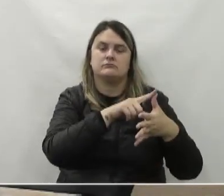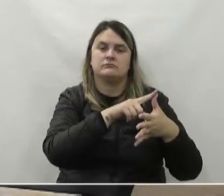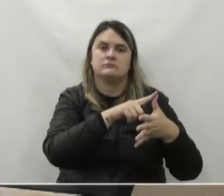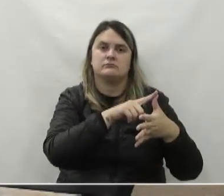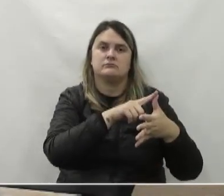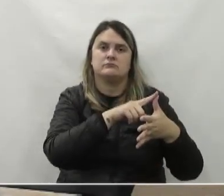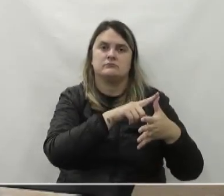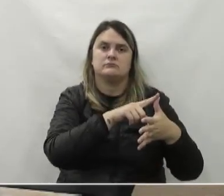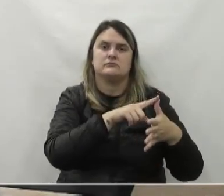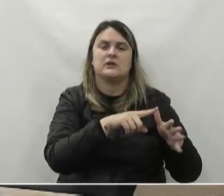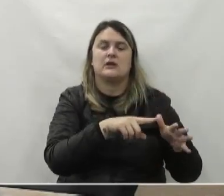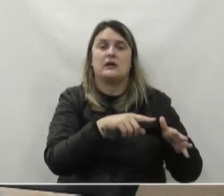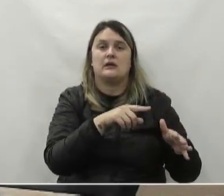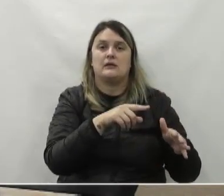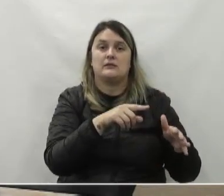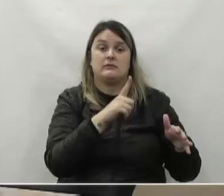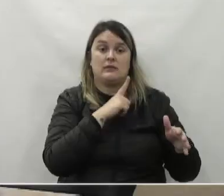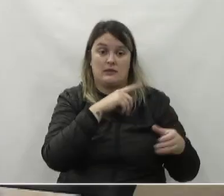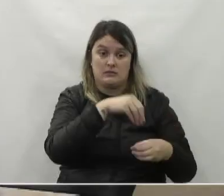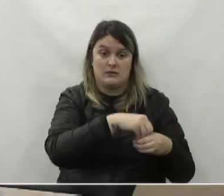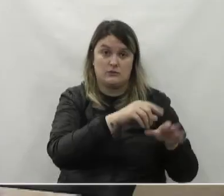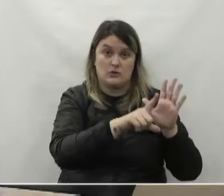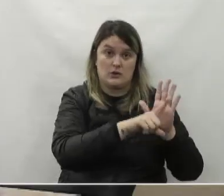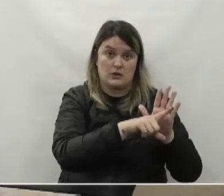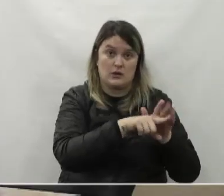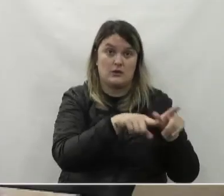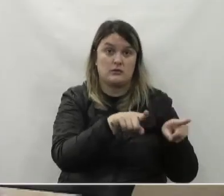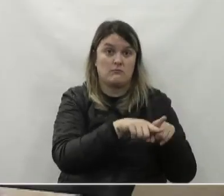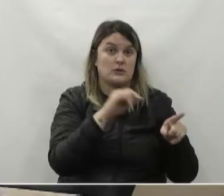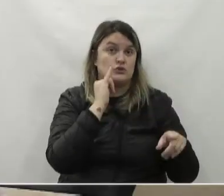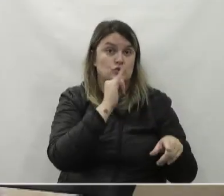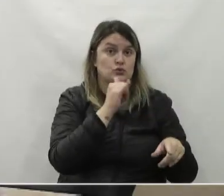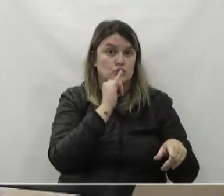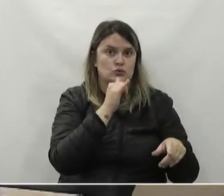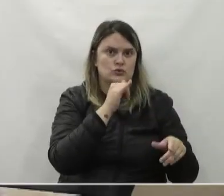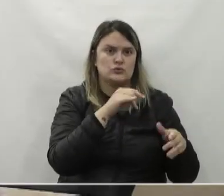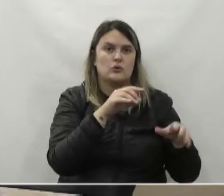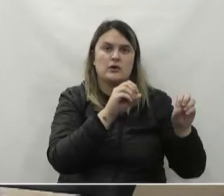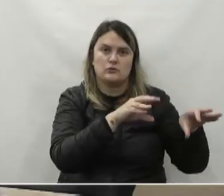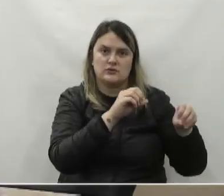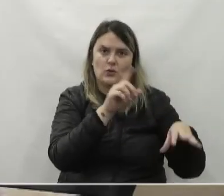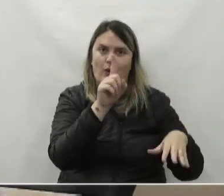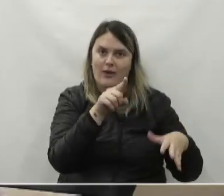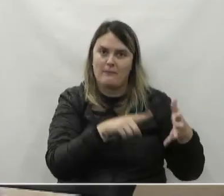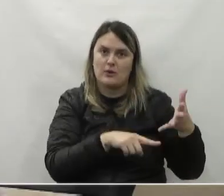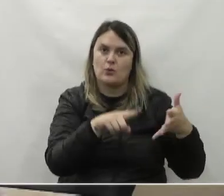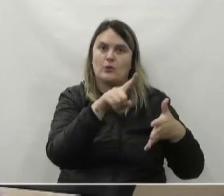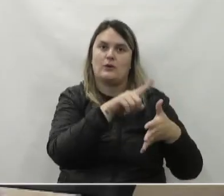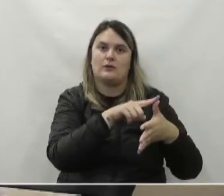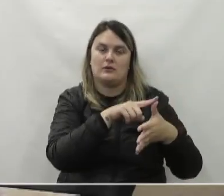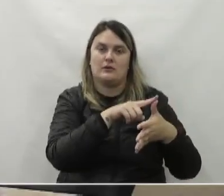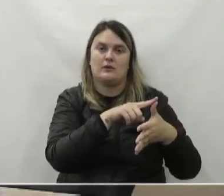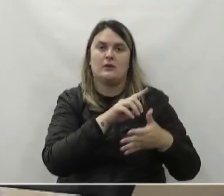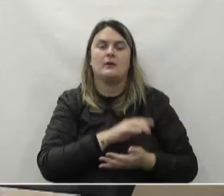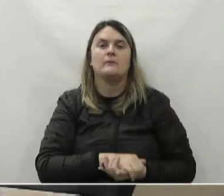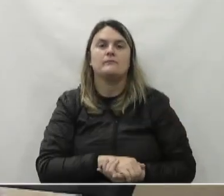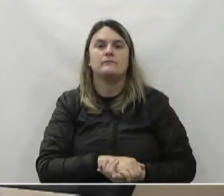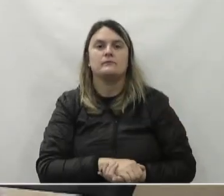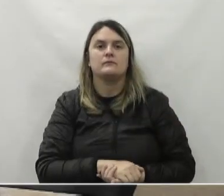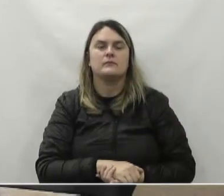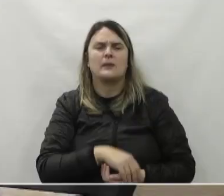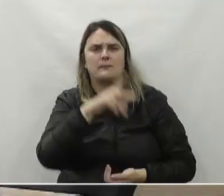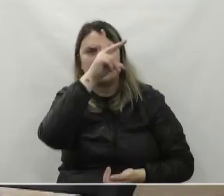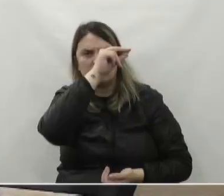legislação como nos discursos, sempre colocada a condição de prioridade. Então, que o